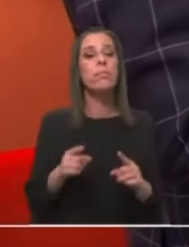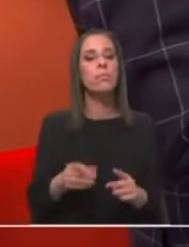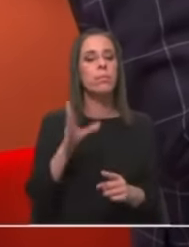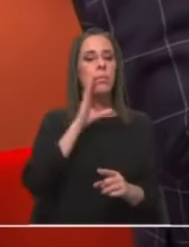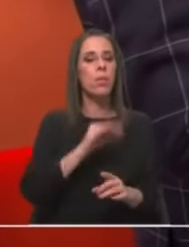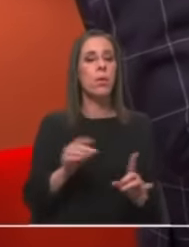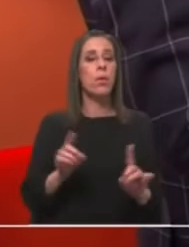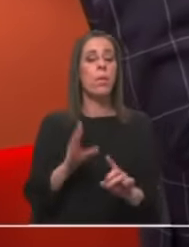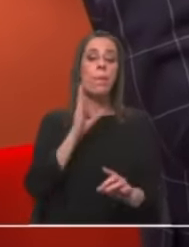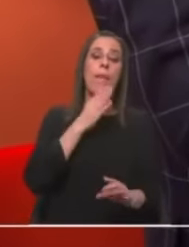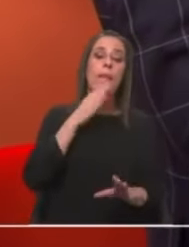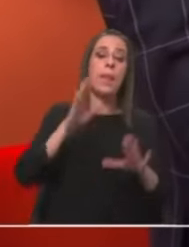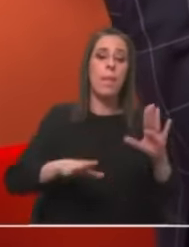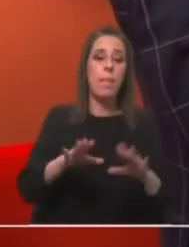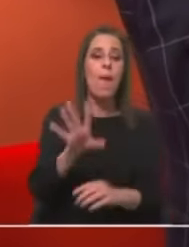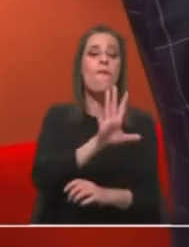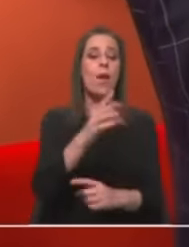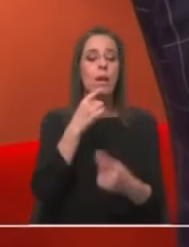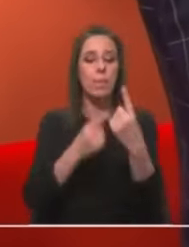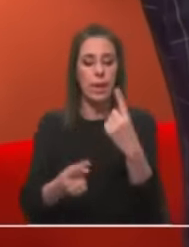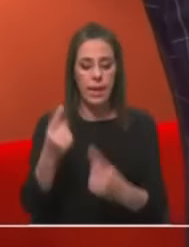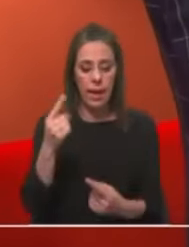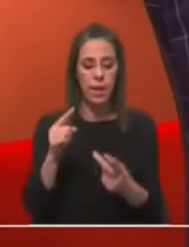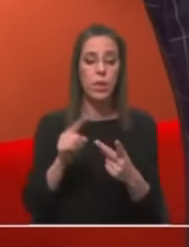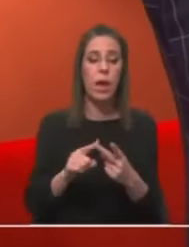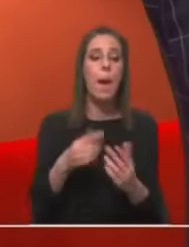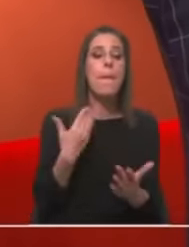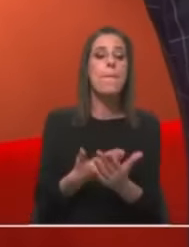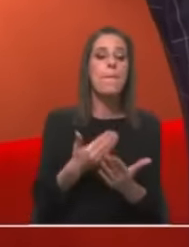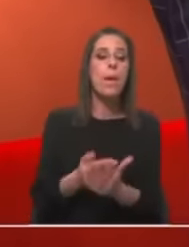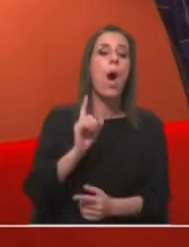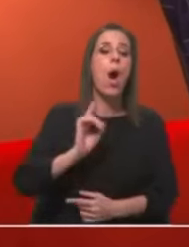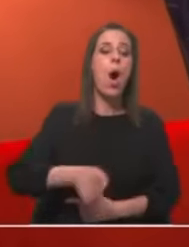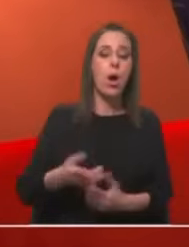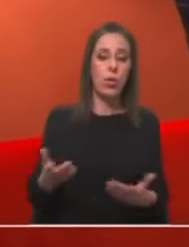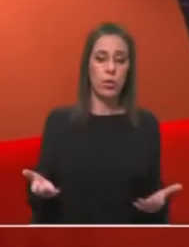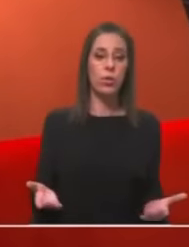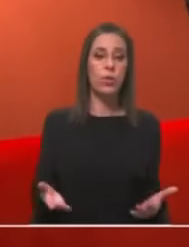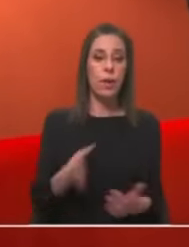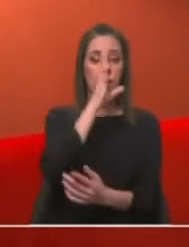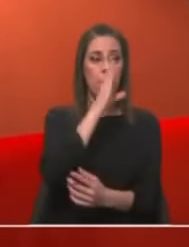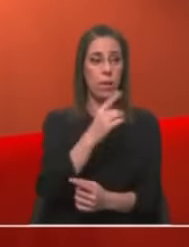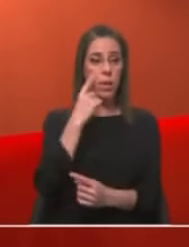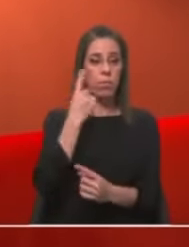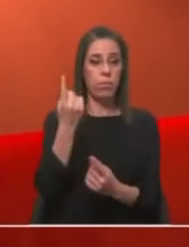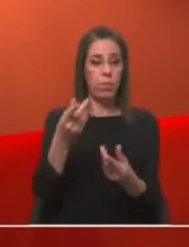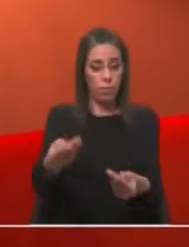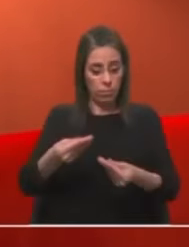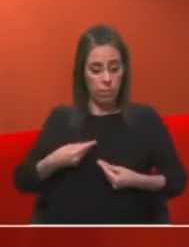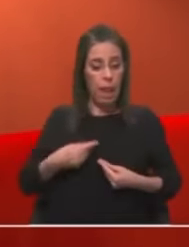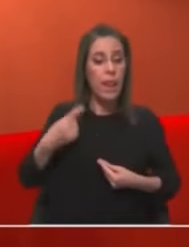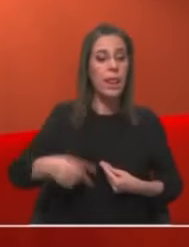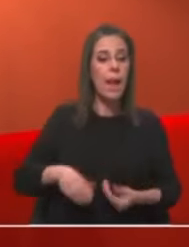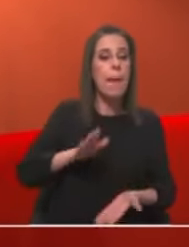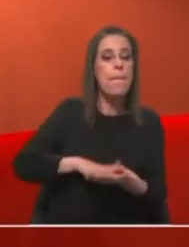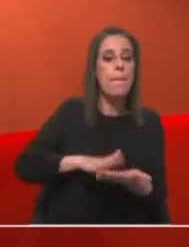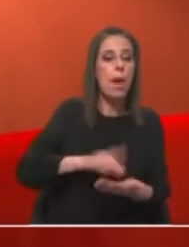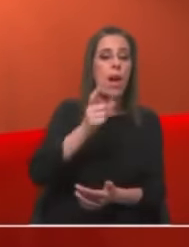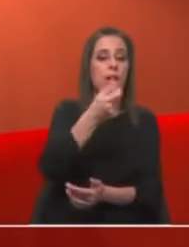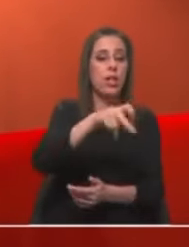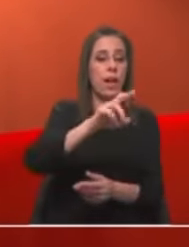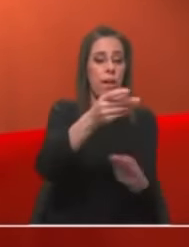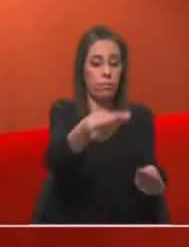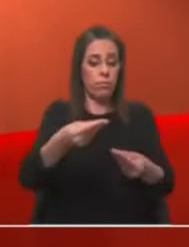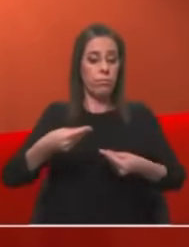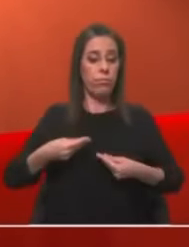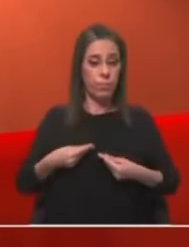eu não sei. Depende da queixa, depende dos indícios que o Ministério Público já tiver recebido da GNR, que